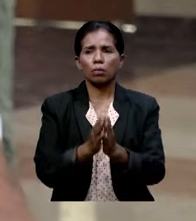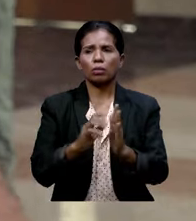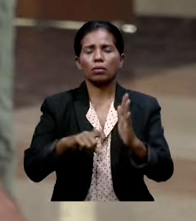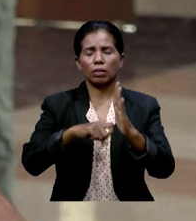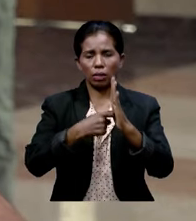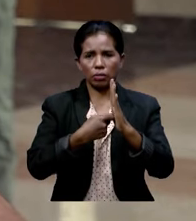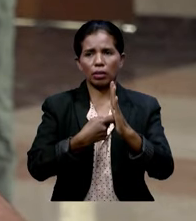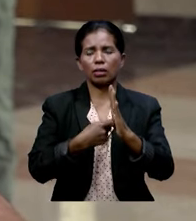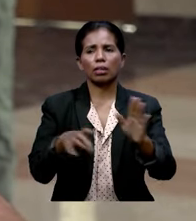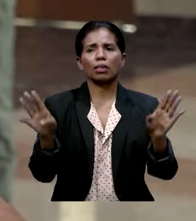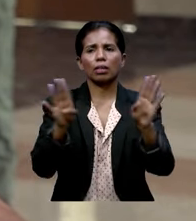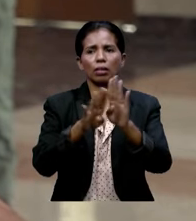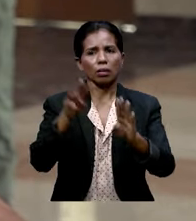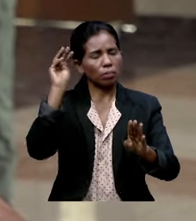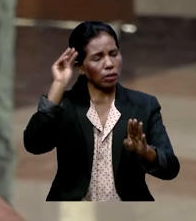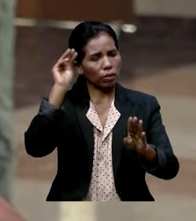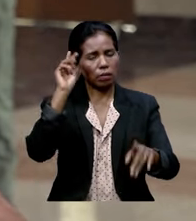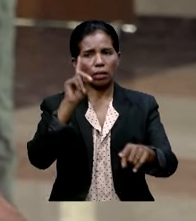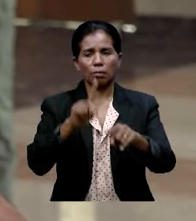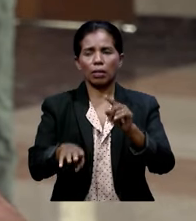tacatia, hoje ministro Albersai.